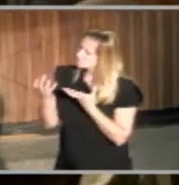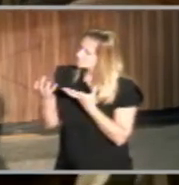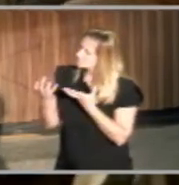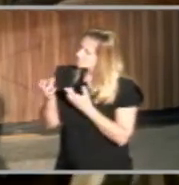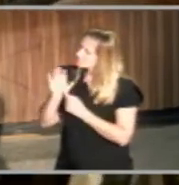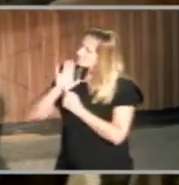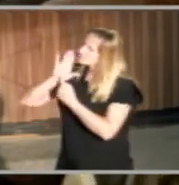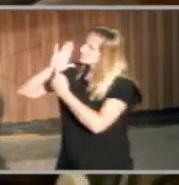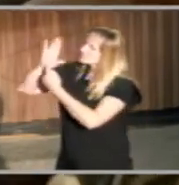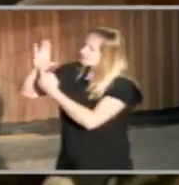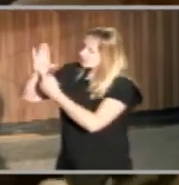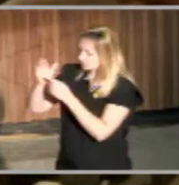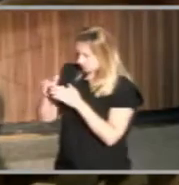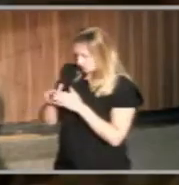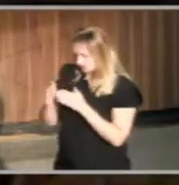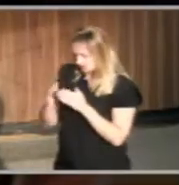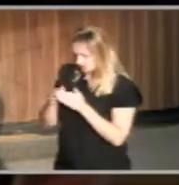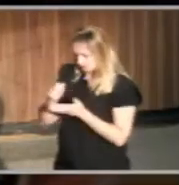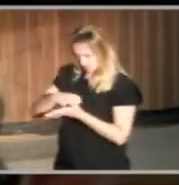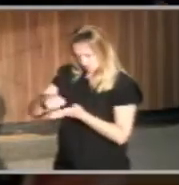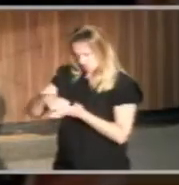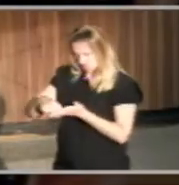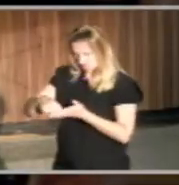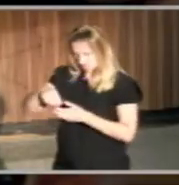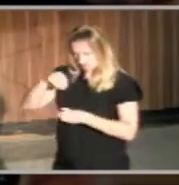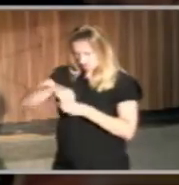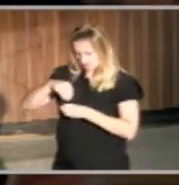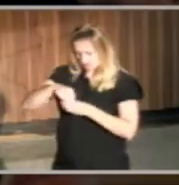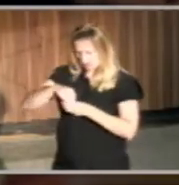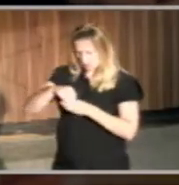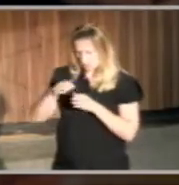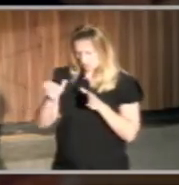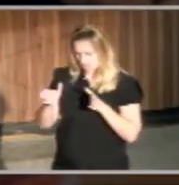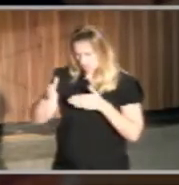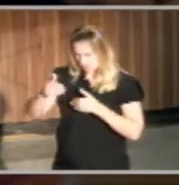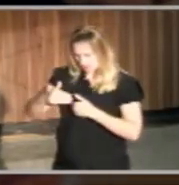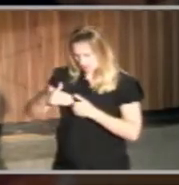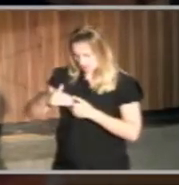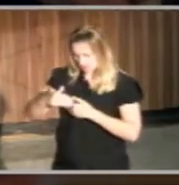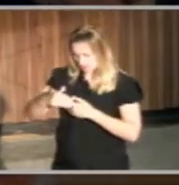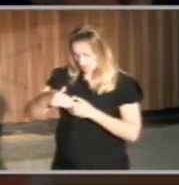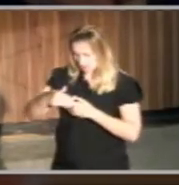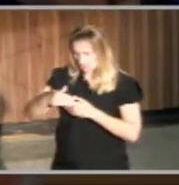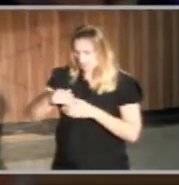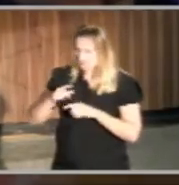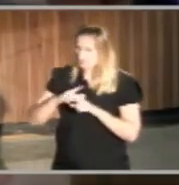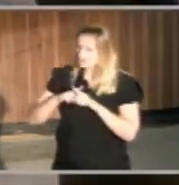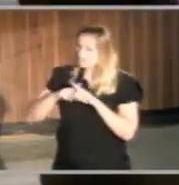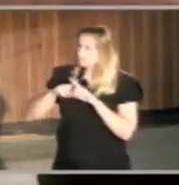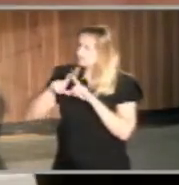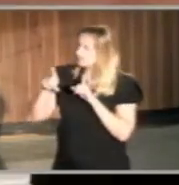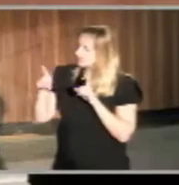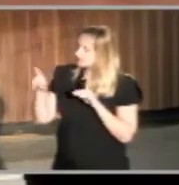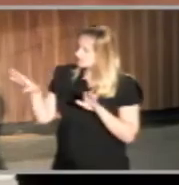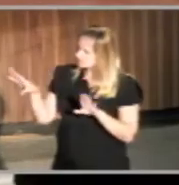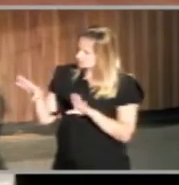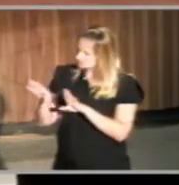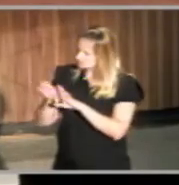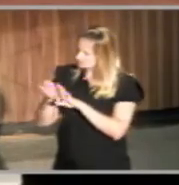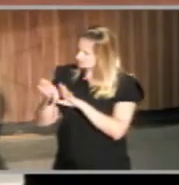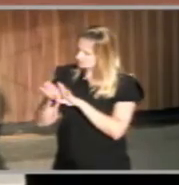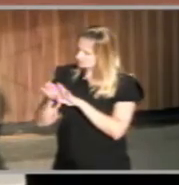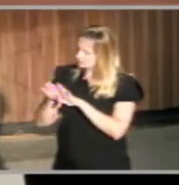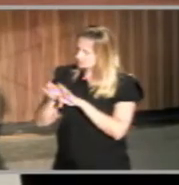os pedidos que estão escritos aqui, na rede de intercessão, mas aqueles que estão nos corações, que